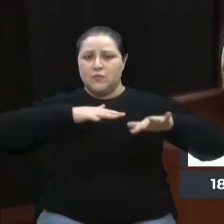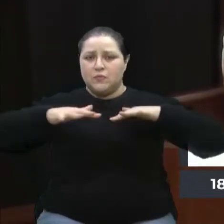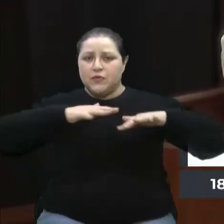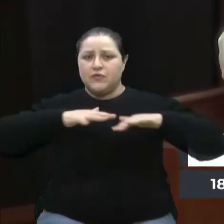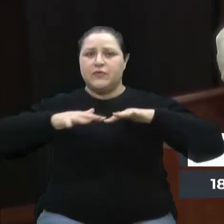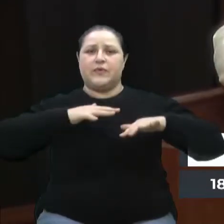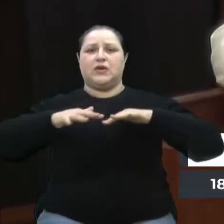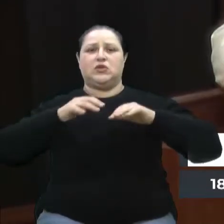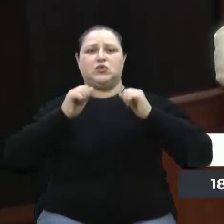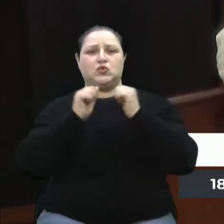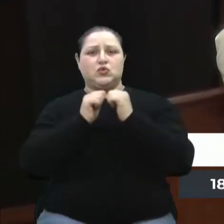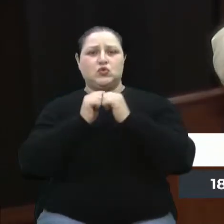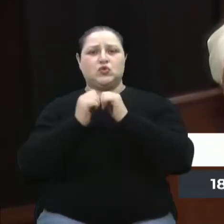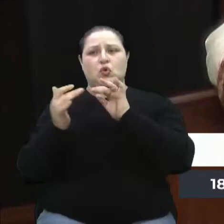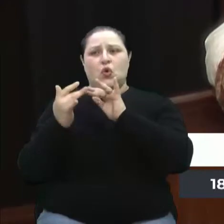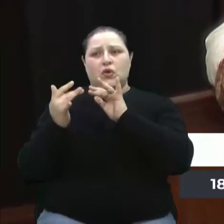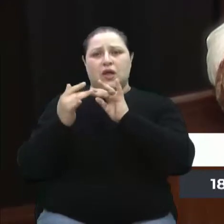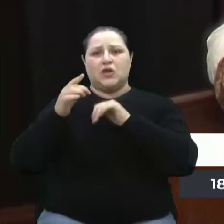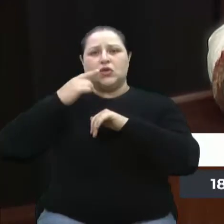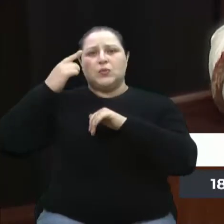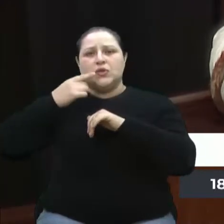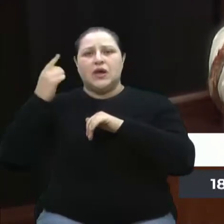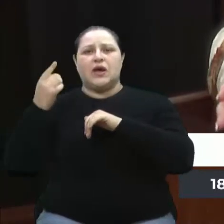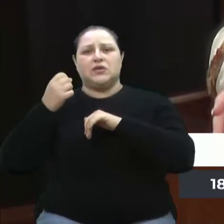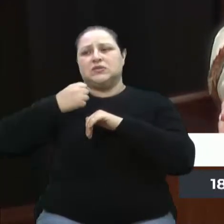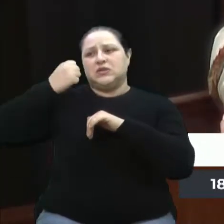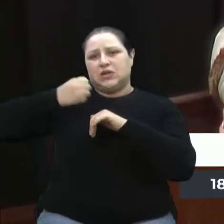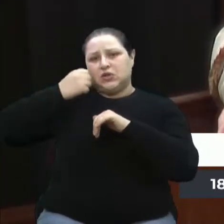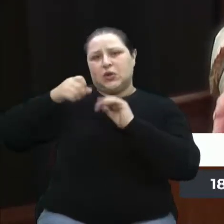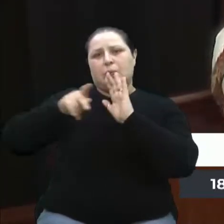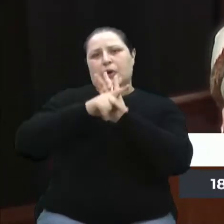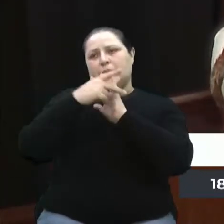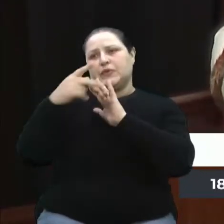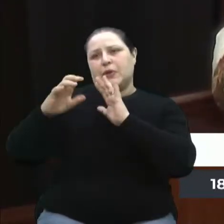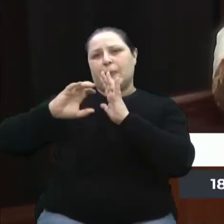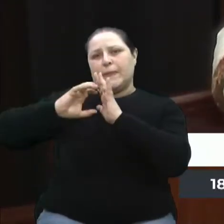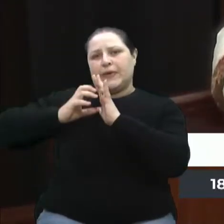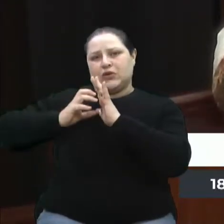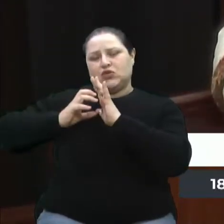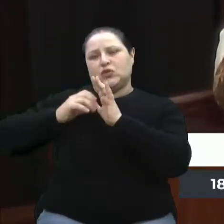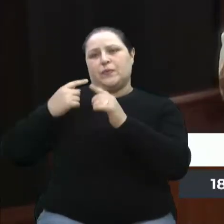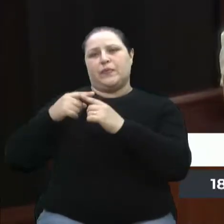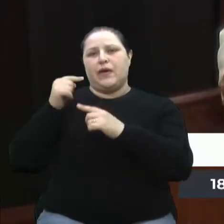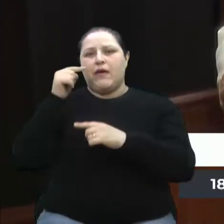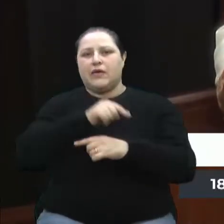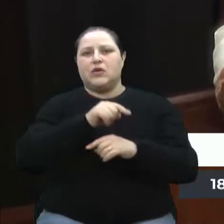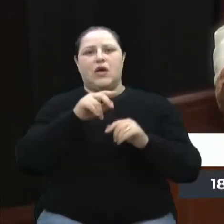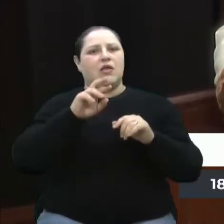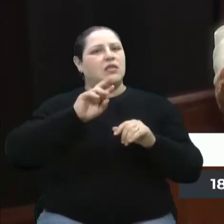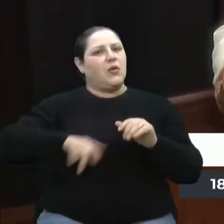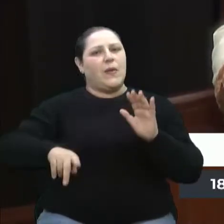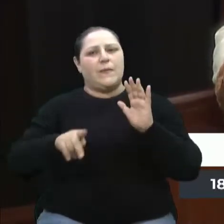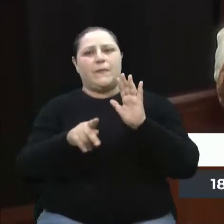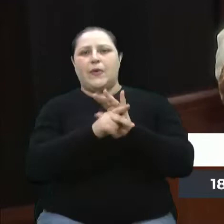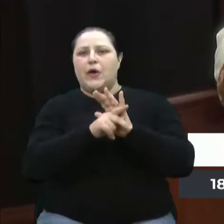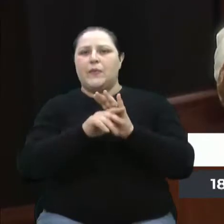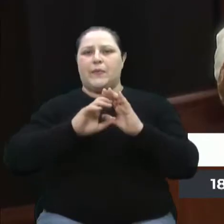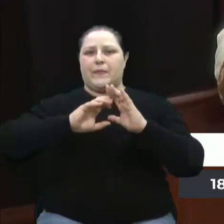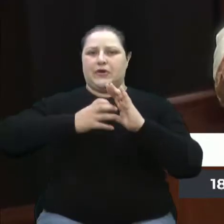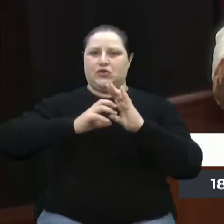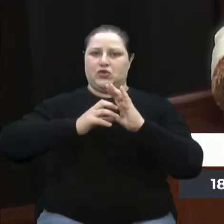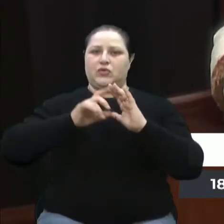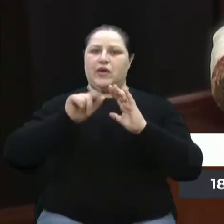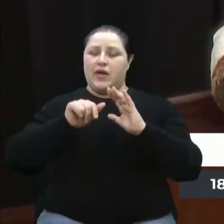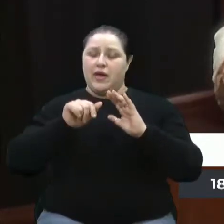junto aos deputados, aos senadores, cada um no seu partido, porque isso não é uma questão partidária. É uma